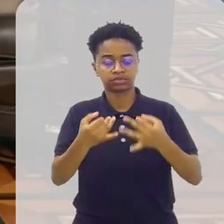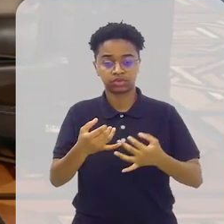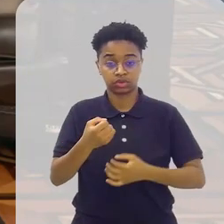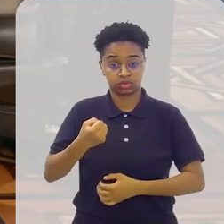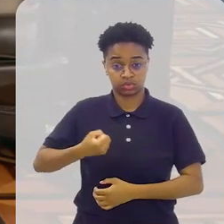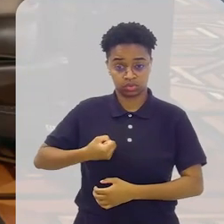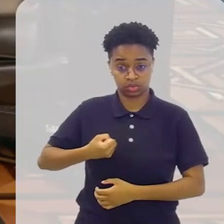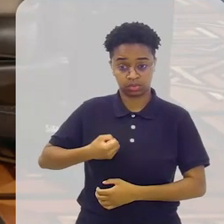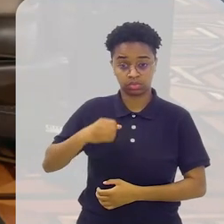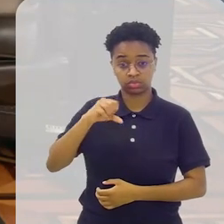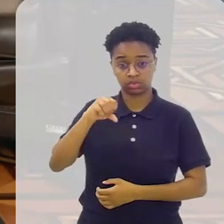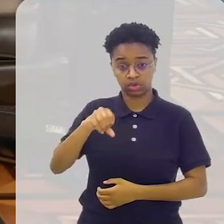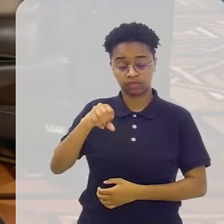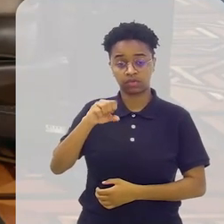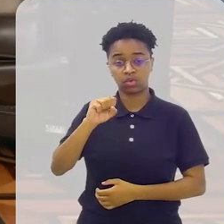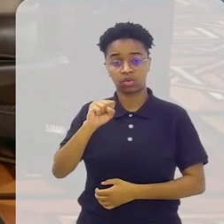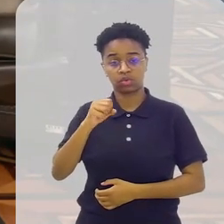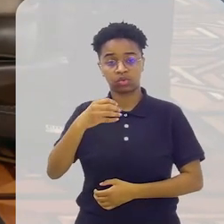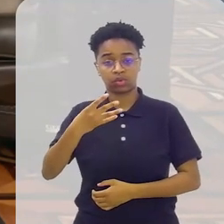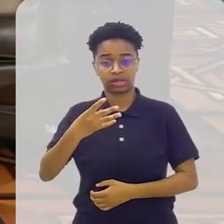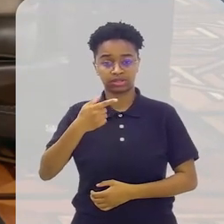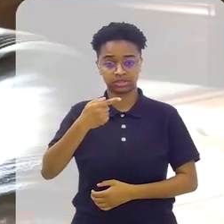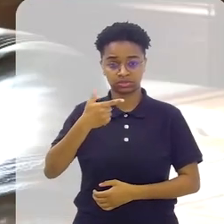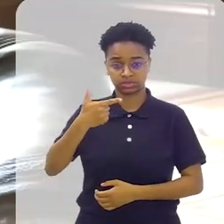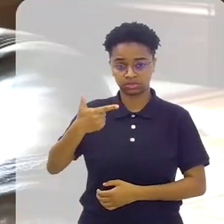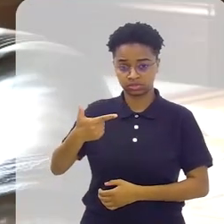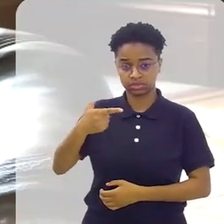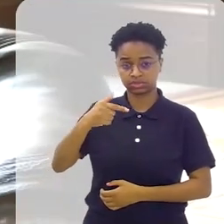fala o seu número de contato para gente vai